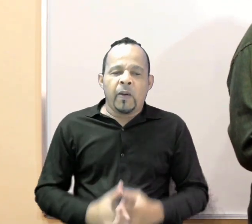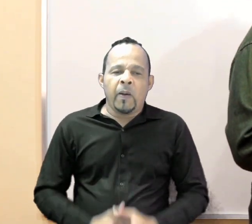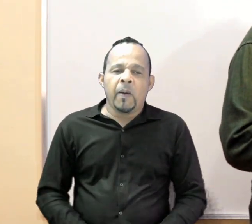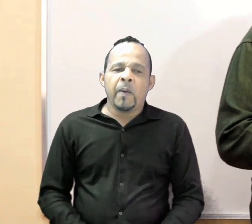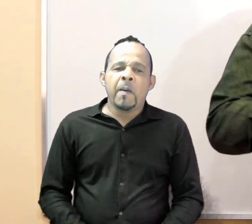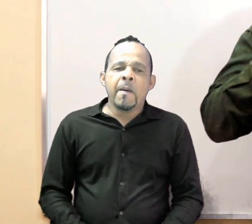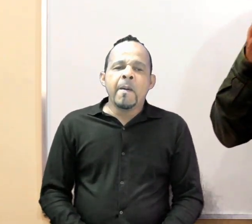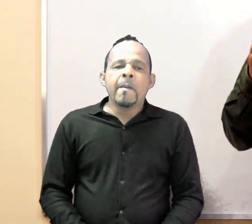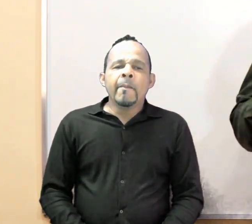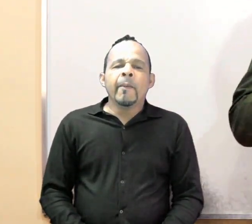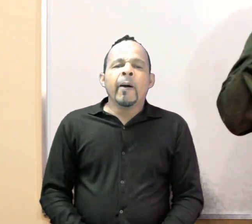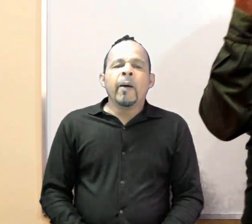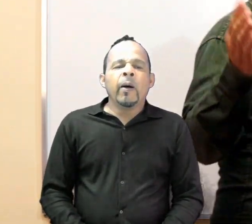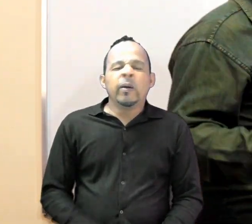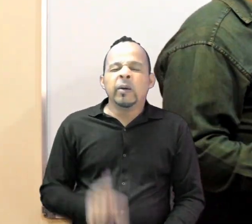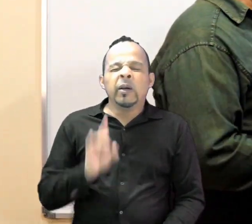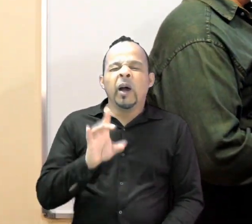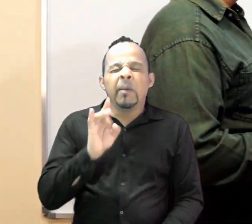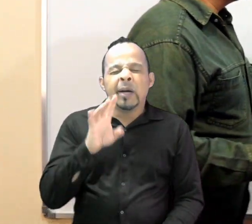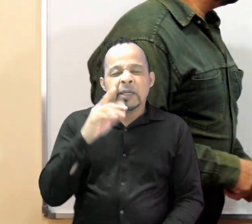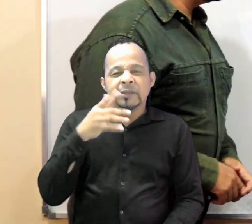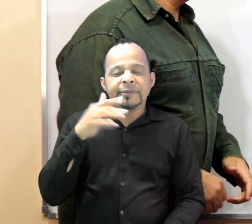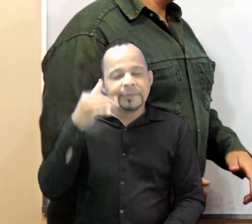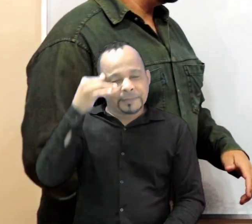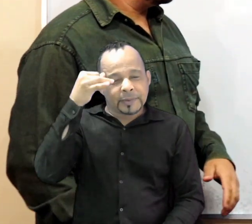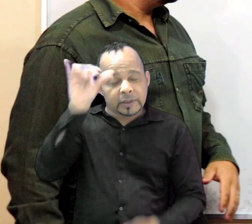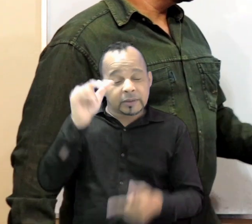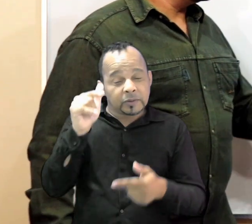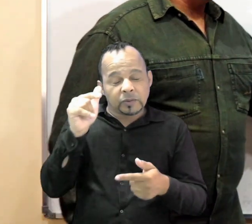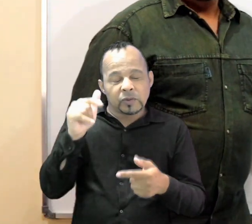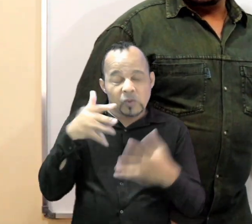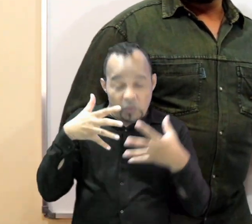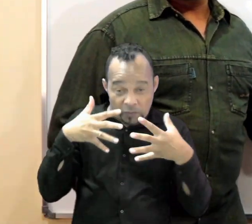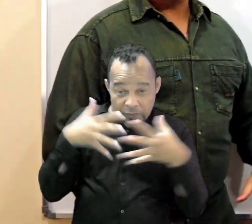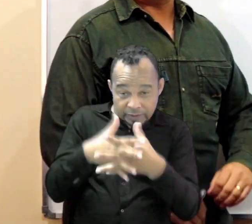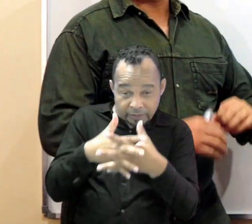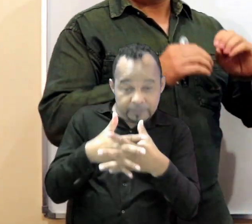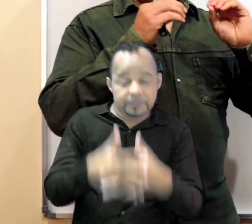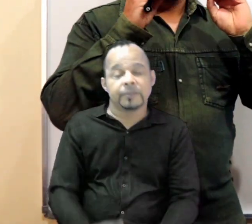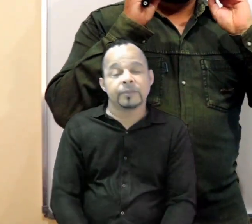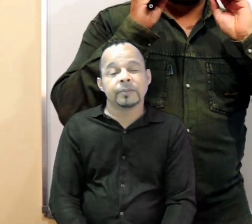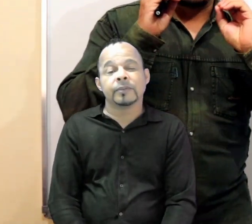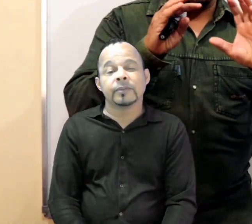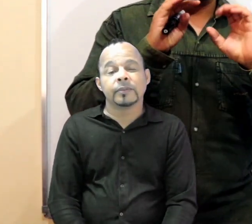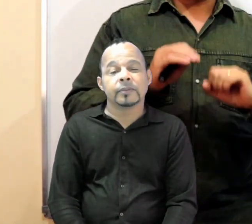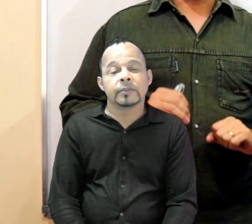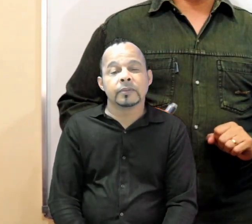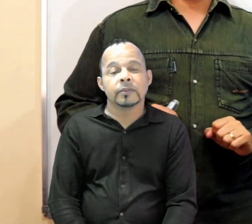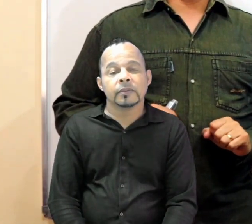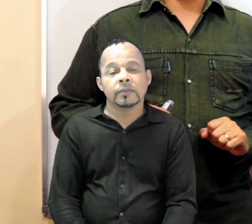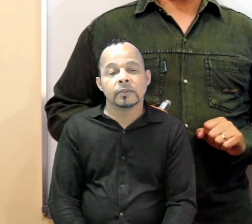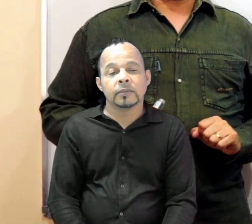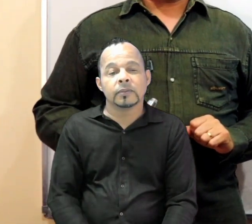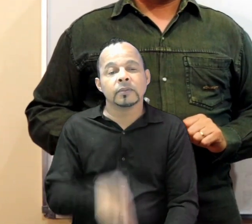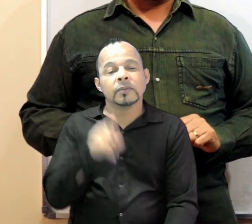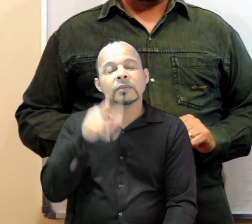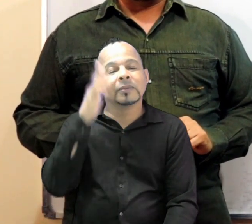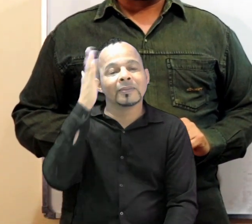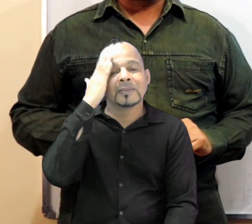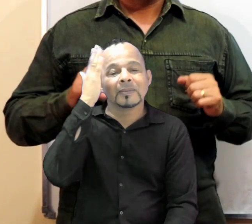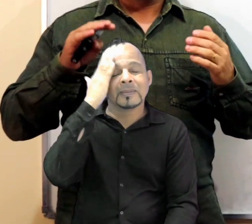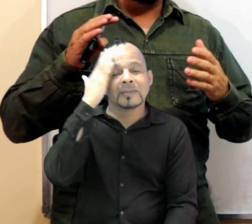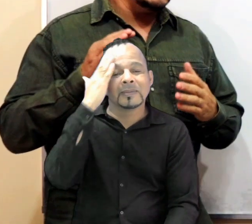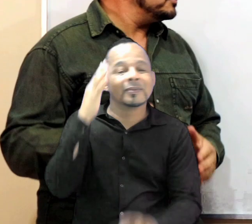as componentes. Beleza? Mas enfim, só para não gerar confusão, para você saber qual é o exercício que você